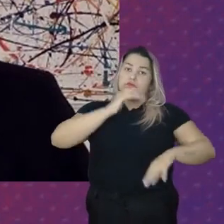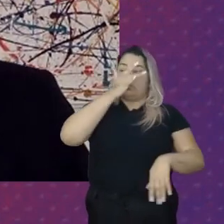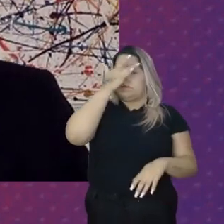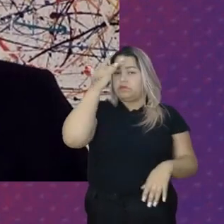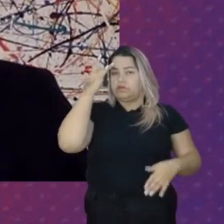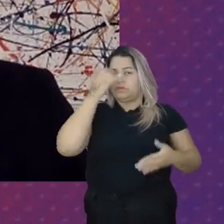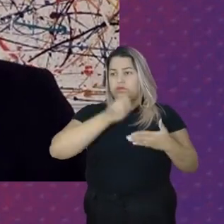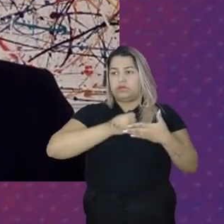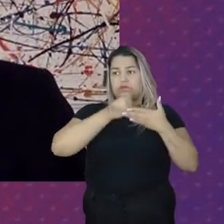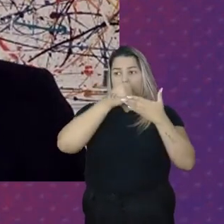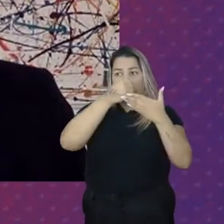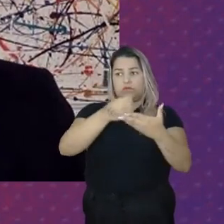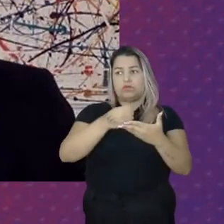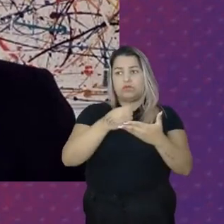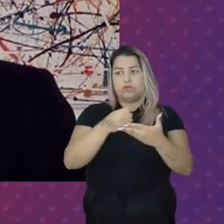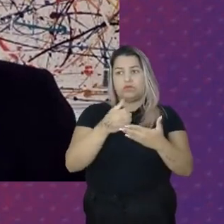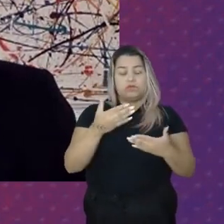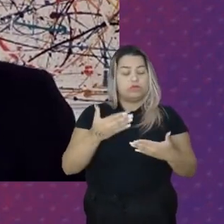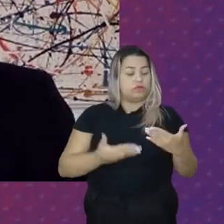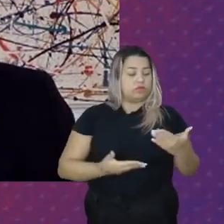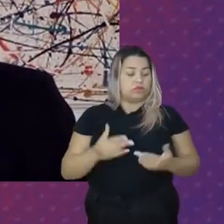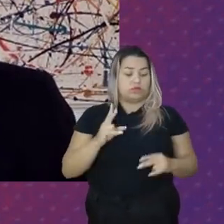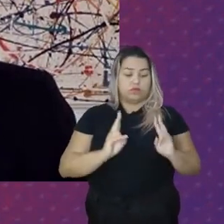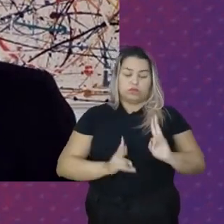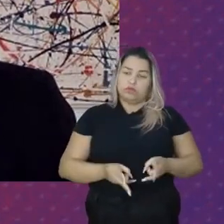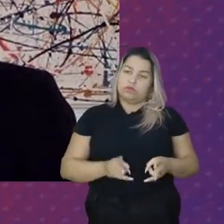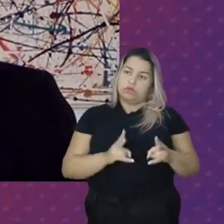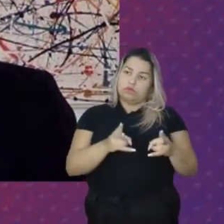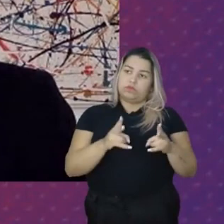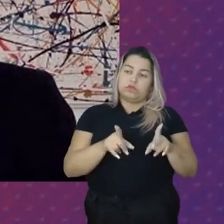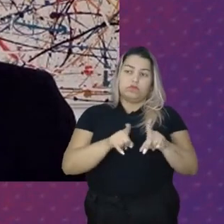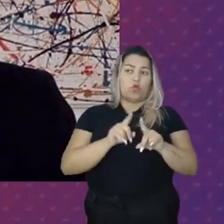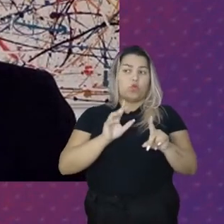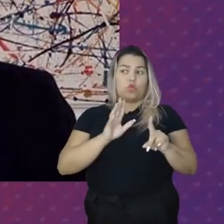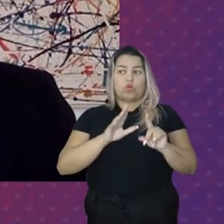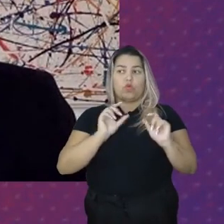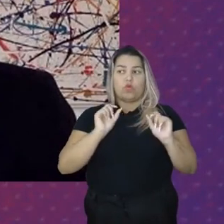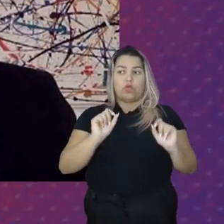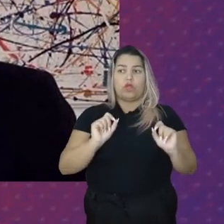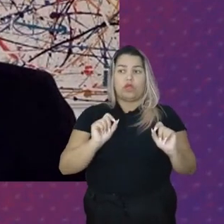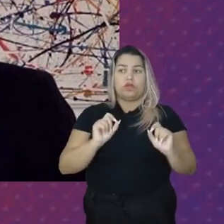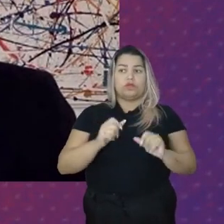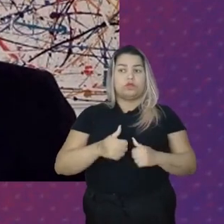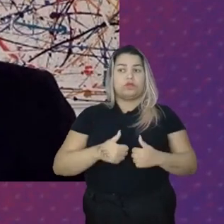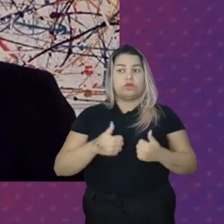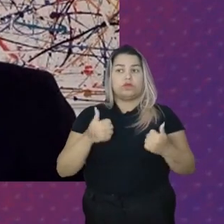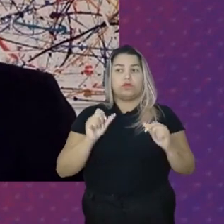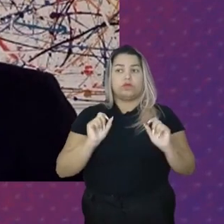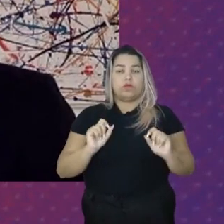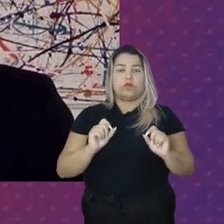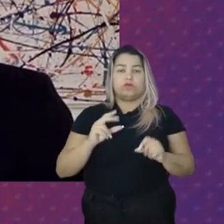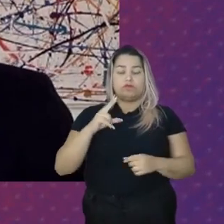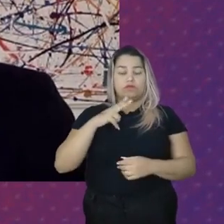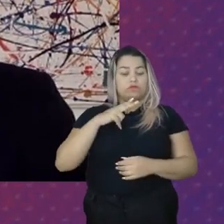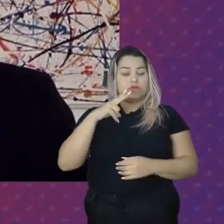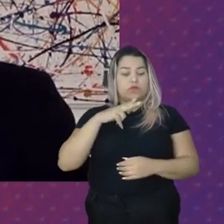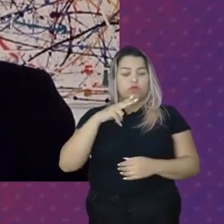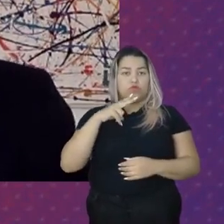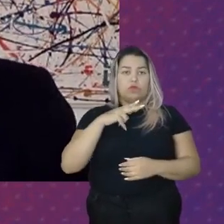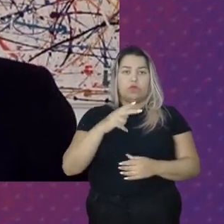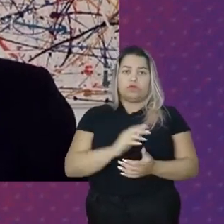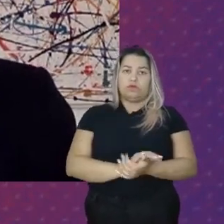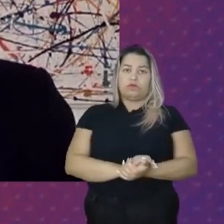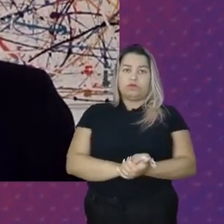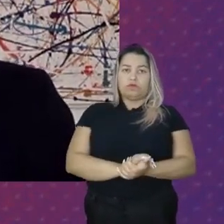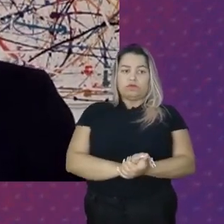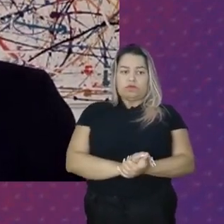presta serviços de forma continuada, subordinada, onerosa e pessoal,